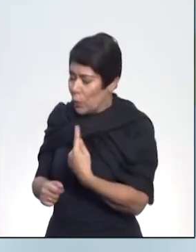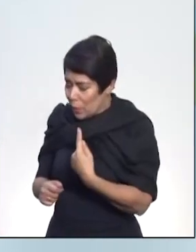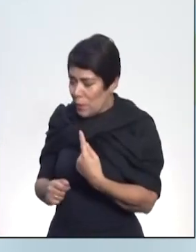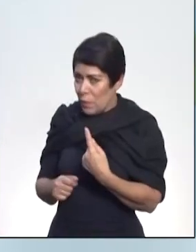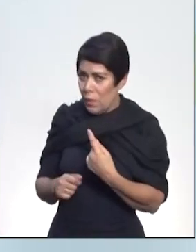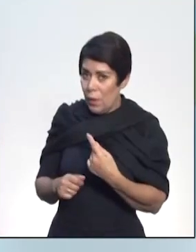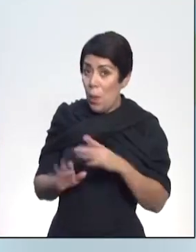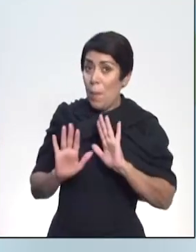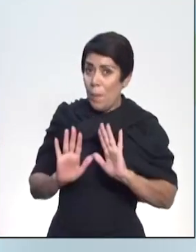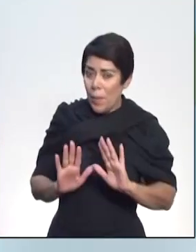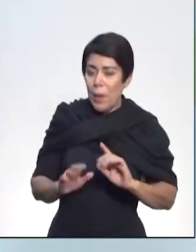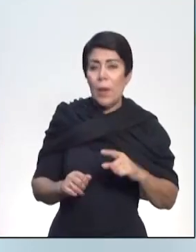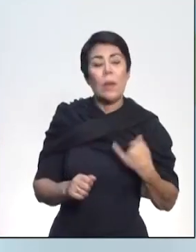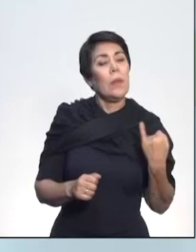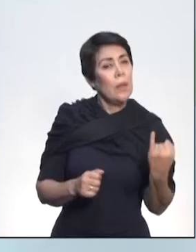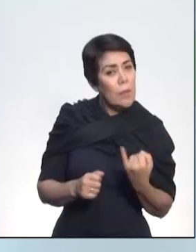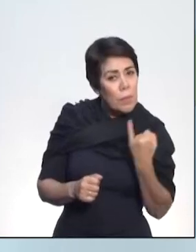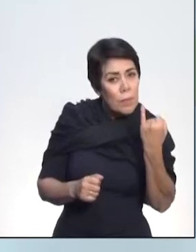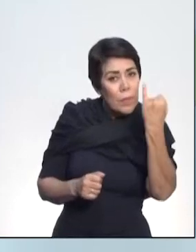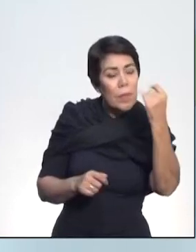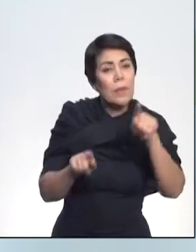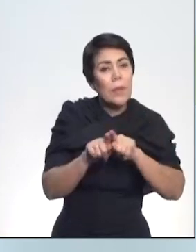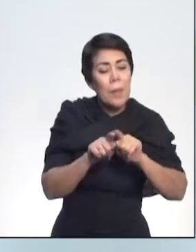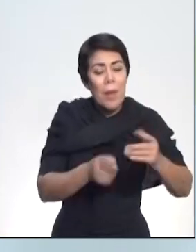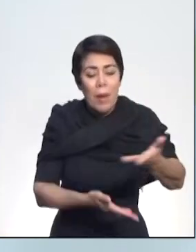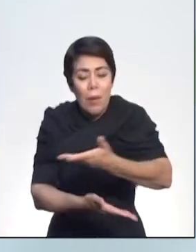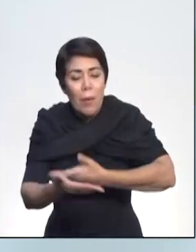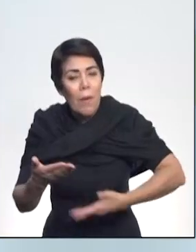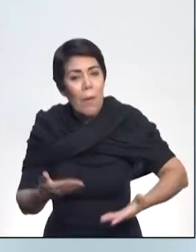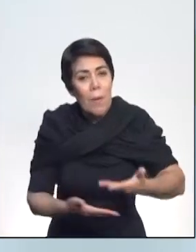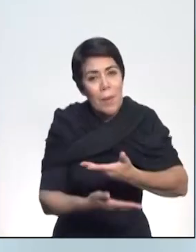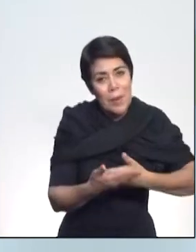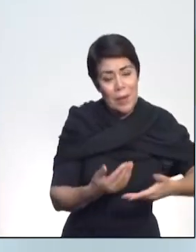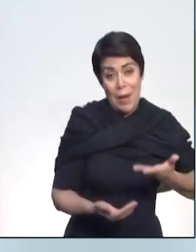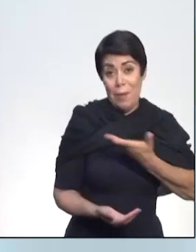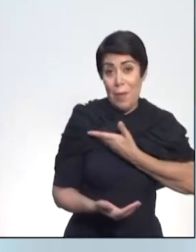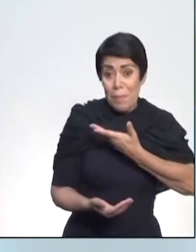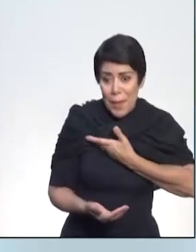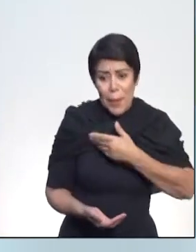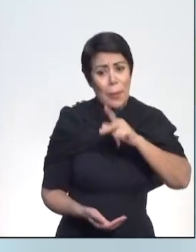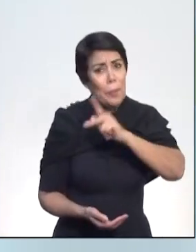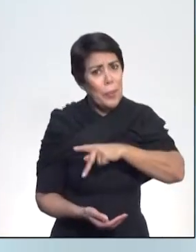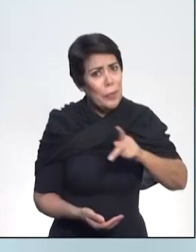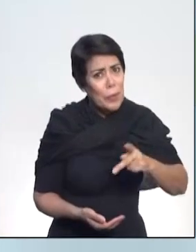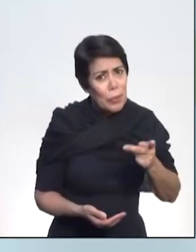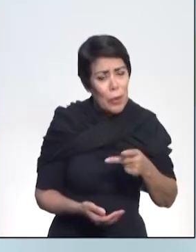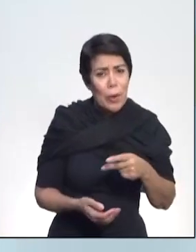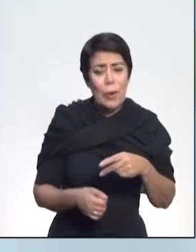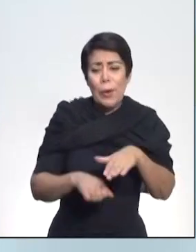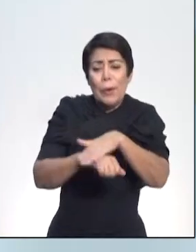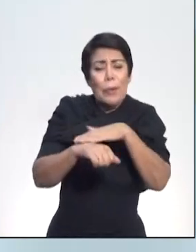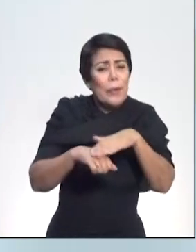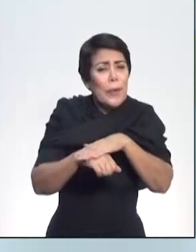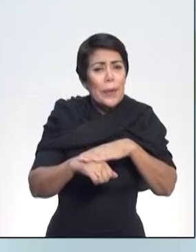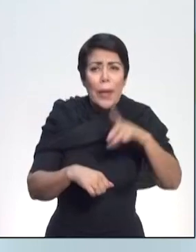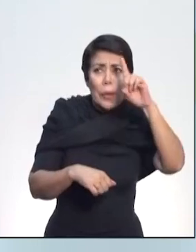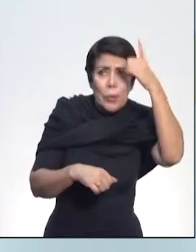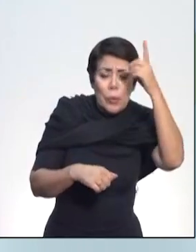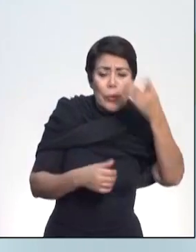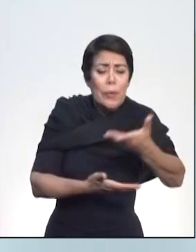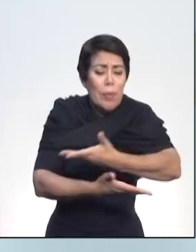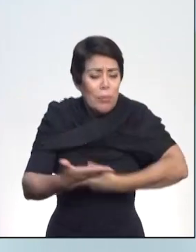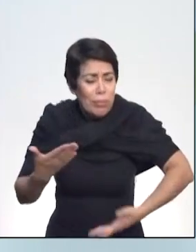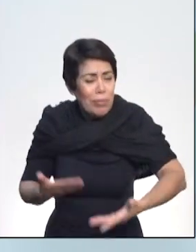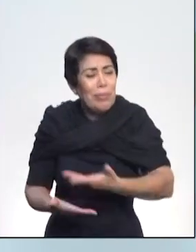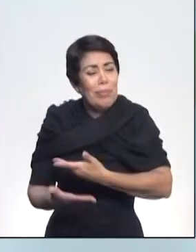importante compartilhar esse conteúdo. É importante ter alguém para tirar as dúvidas, né, ou até mesmo para